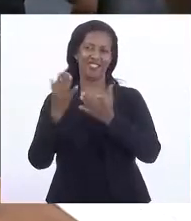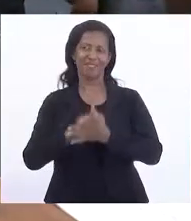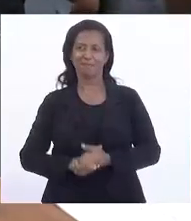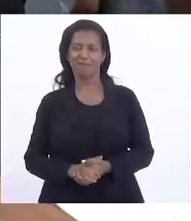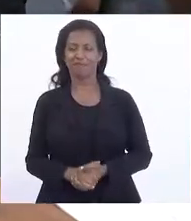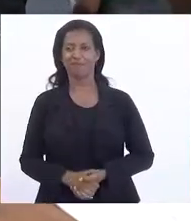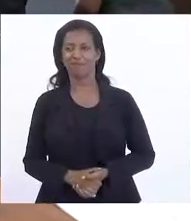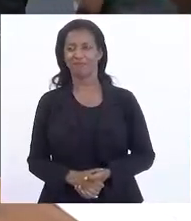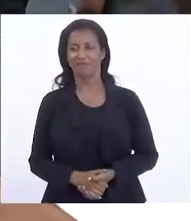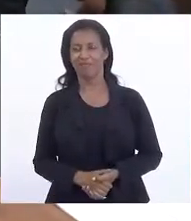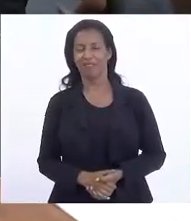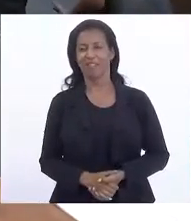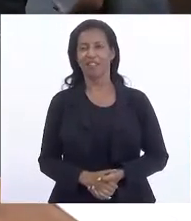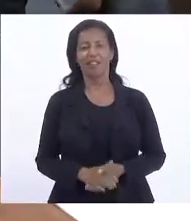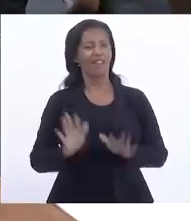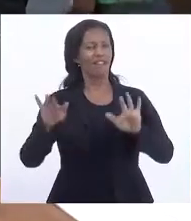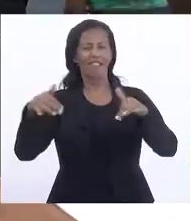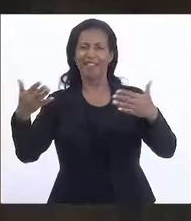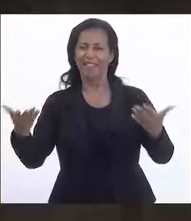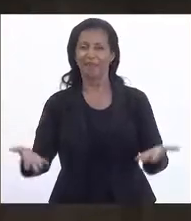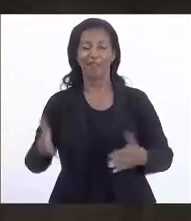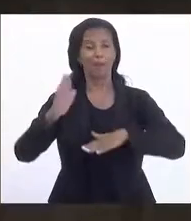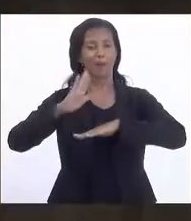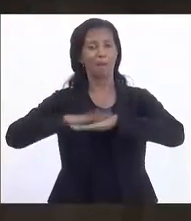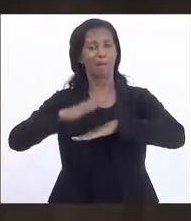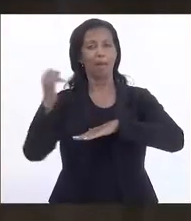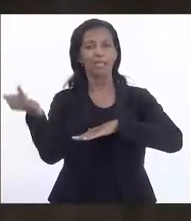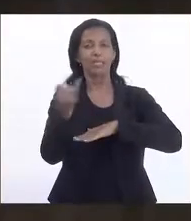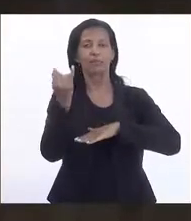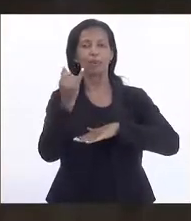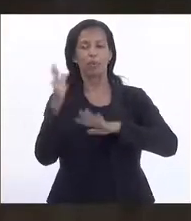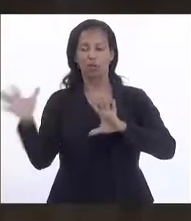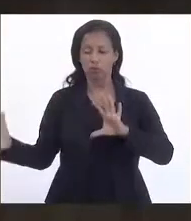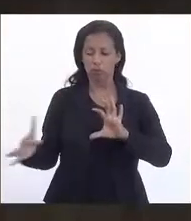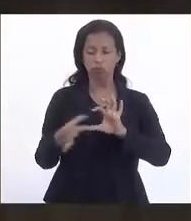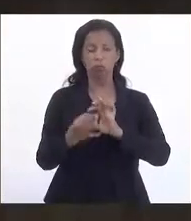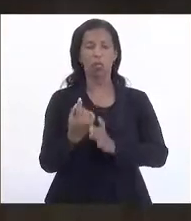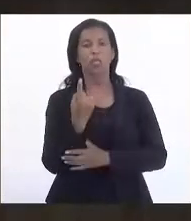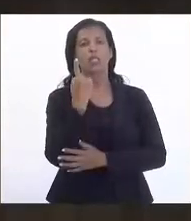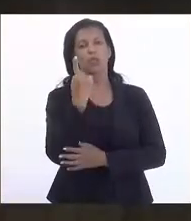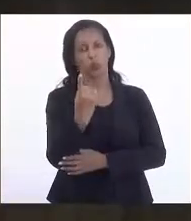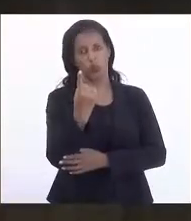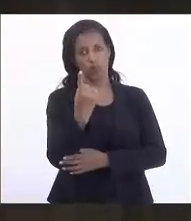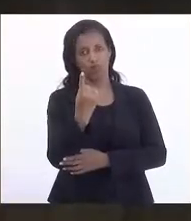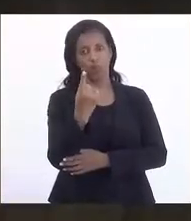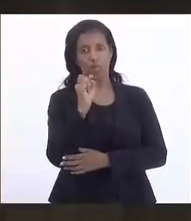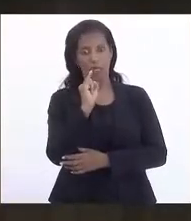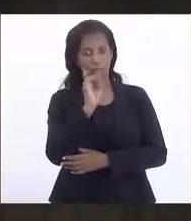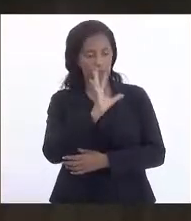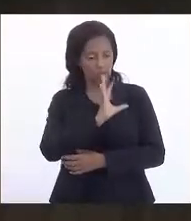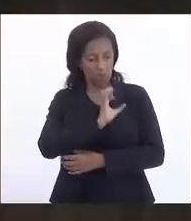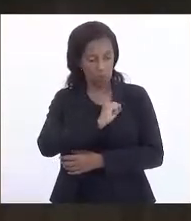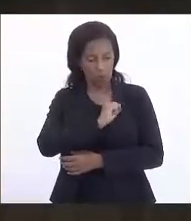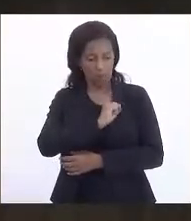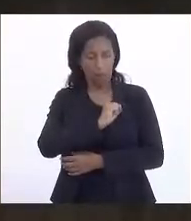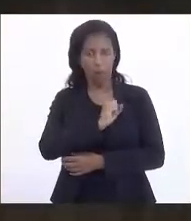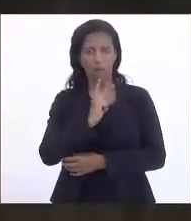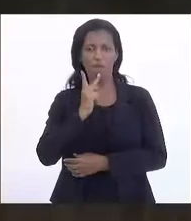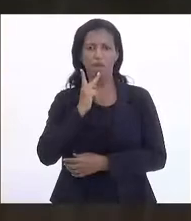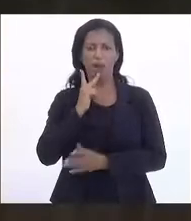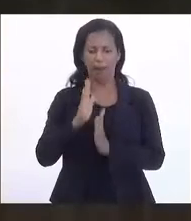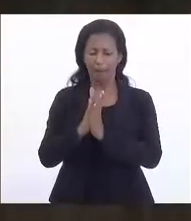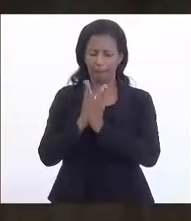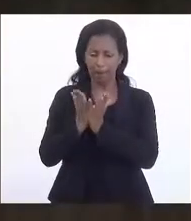É como óleo... Enfim, o mais importante, que sejamos um, presidente. Porque se o amor é a palavra que diz, amai-vos uns aos outros,